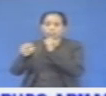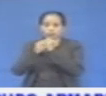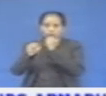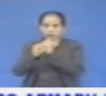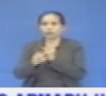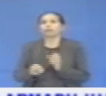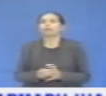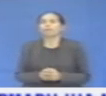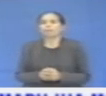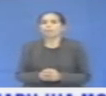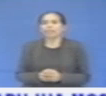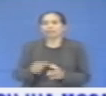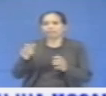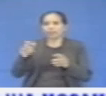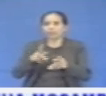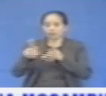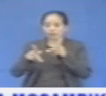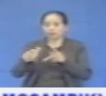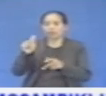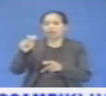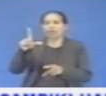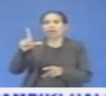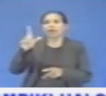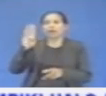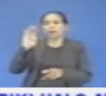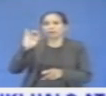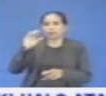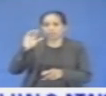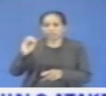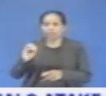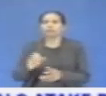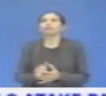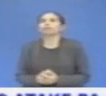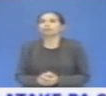Arguido Gastão Souza sei hatama recurso ba decisão tribunal.